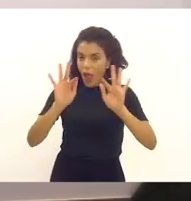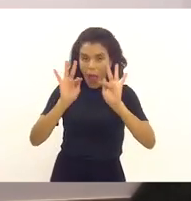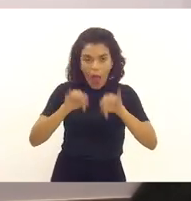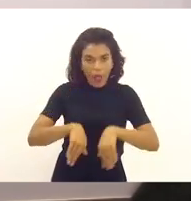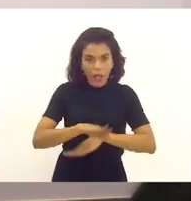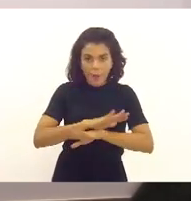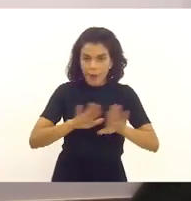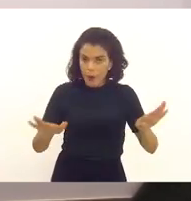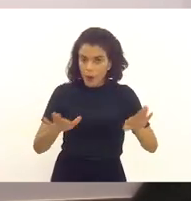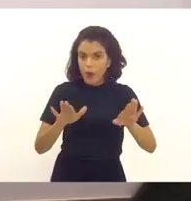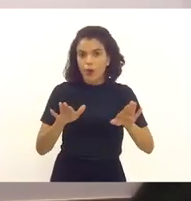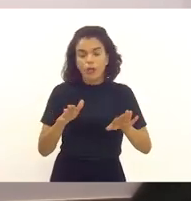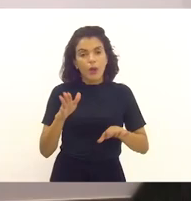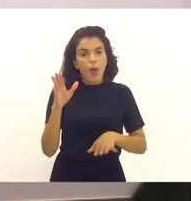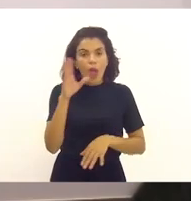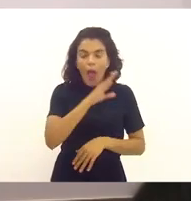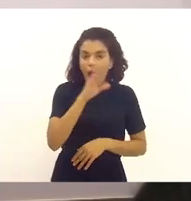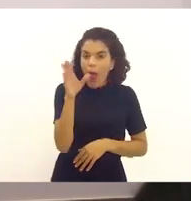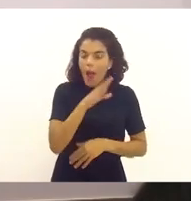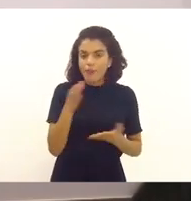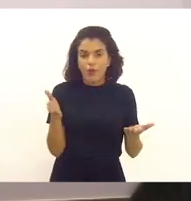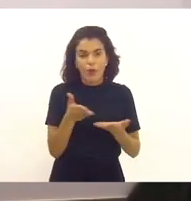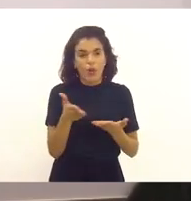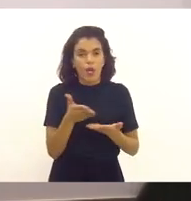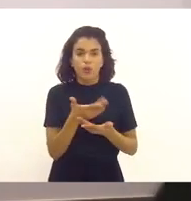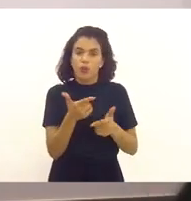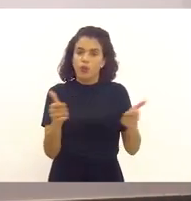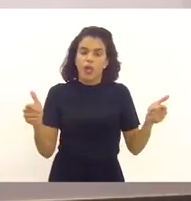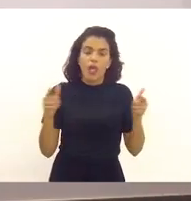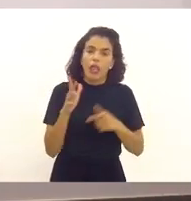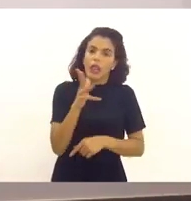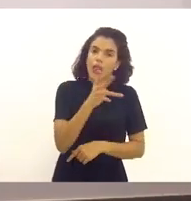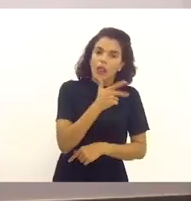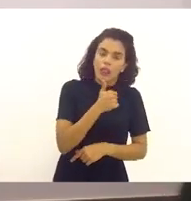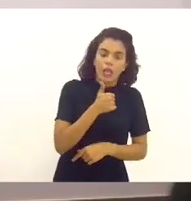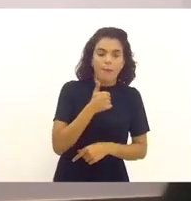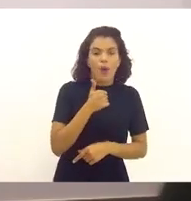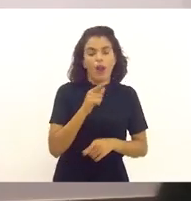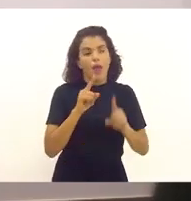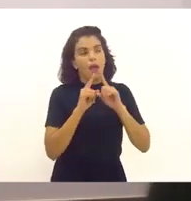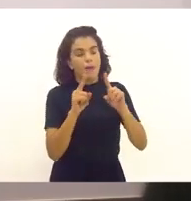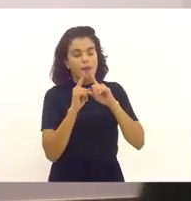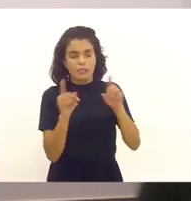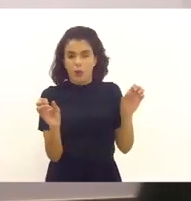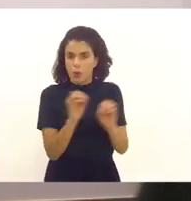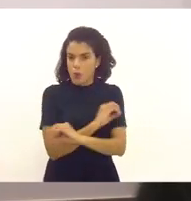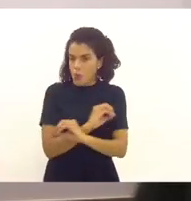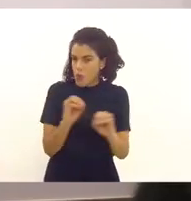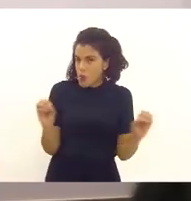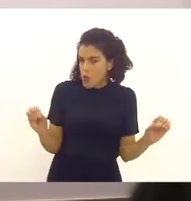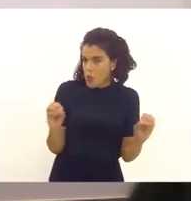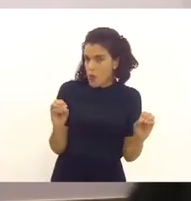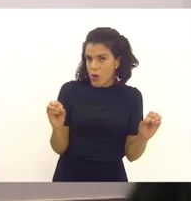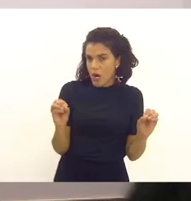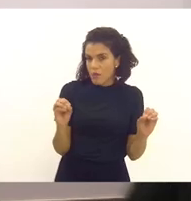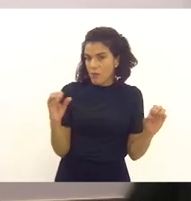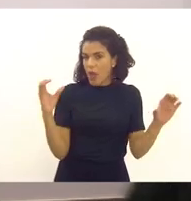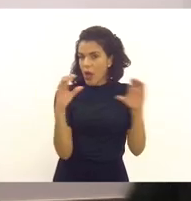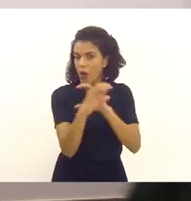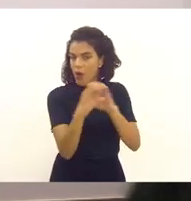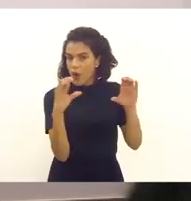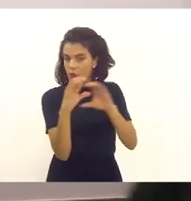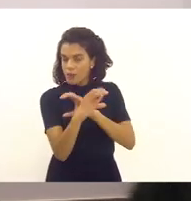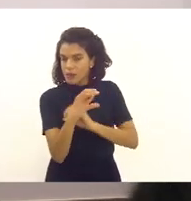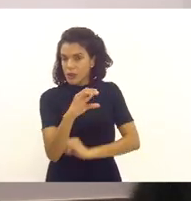muito sério eu não tenho mais reclamação de demora da comunicação da delegacia para o